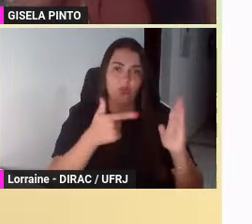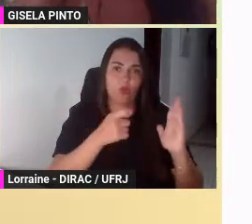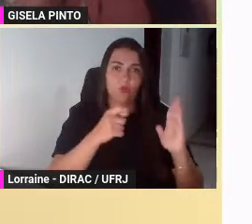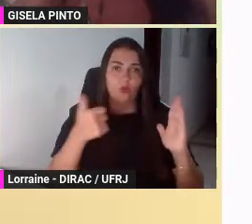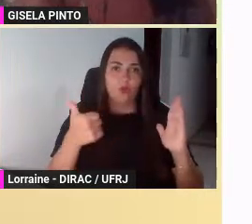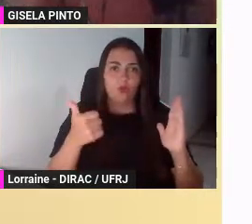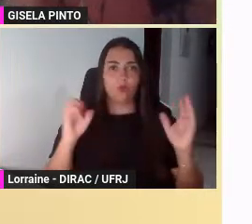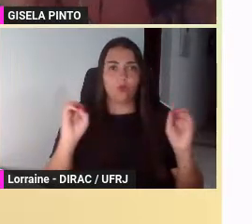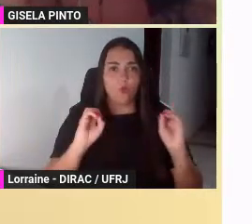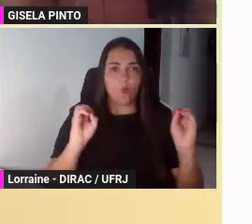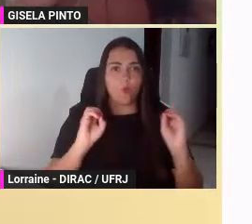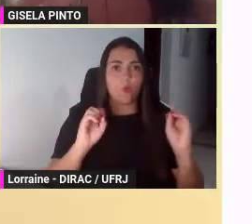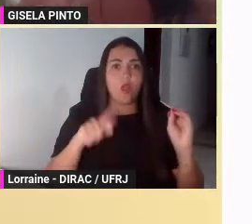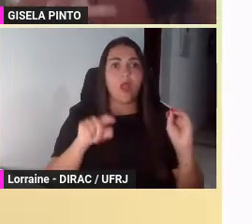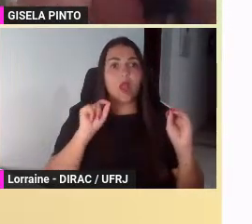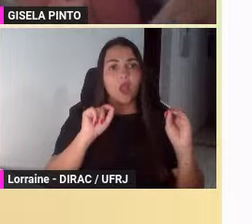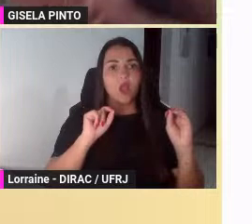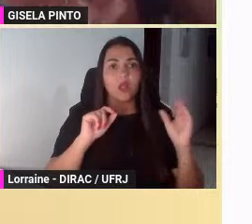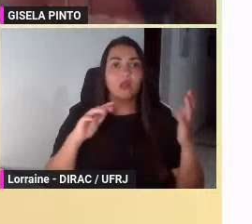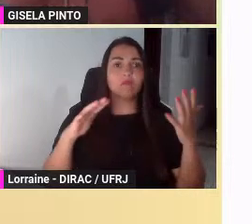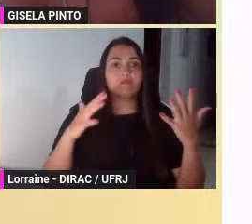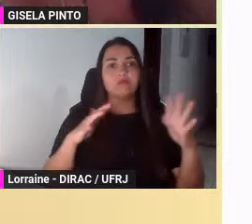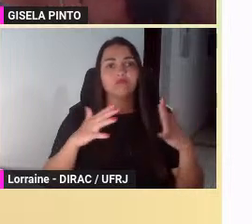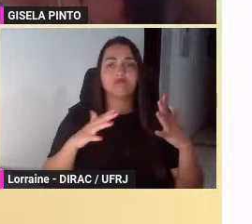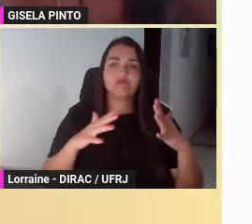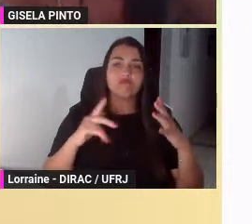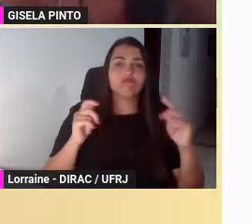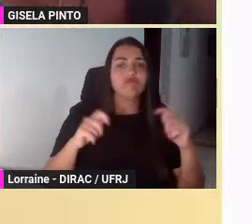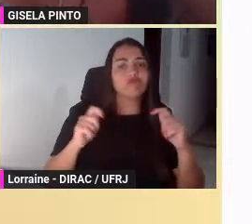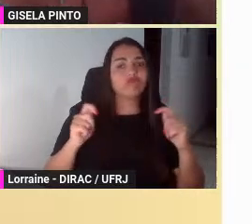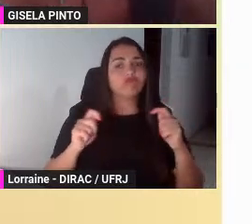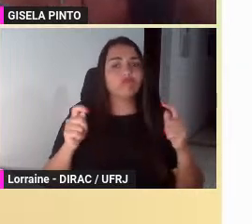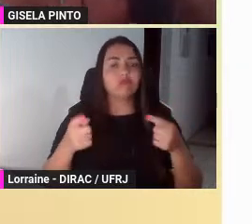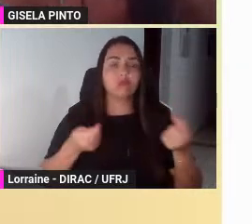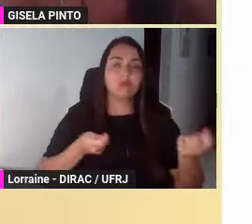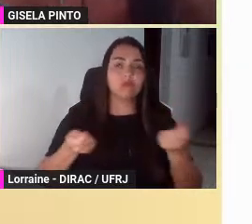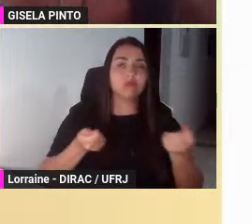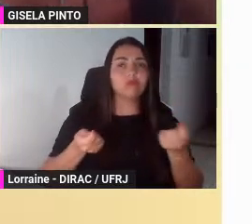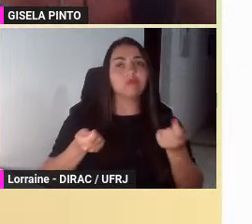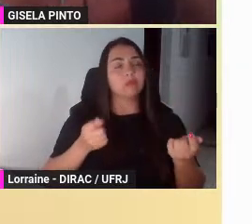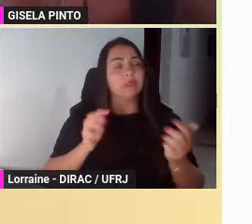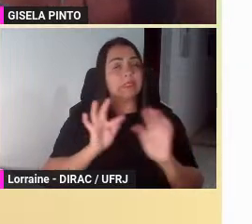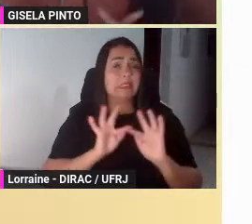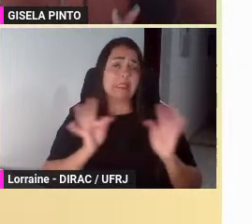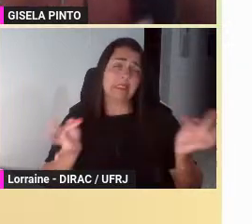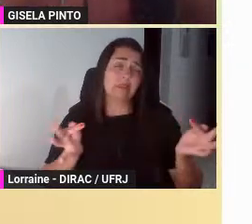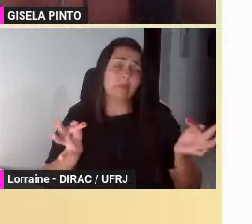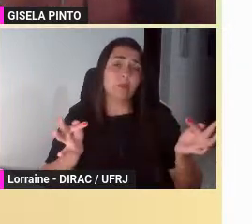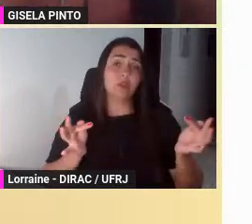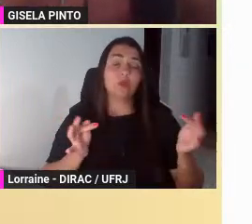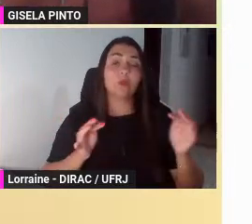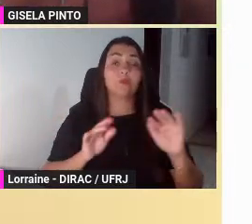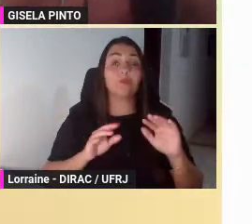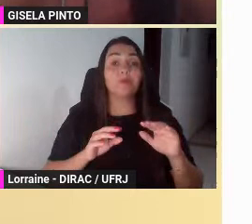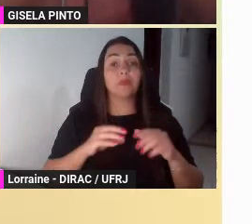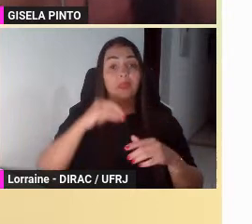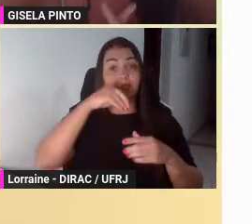Então, era uma gestão razoavelmente simples. E na